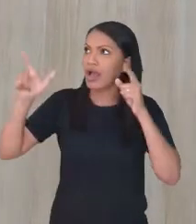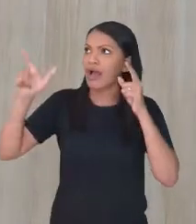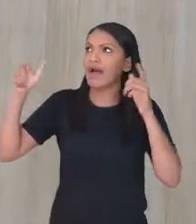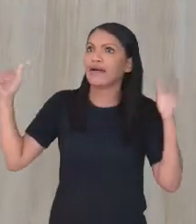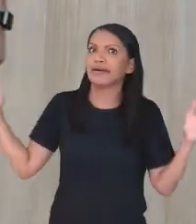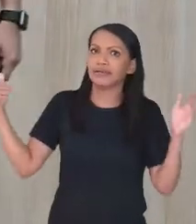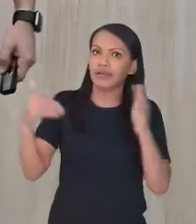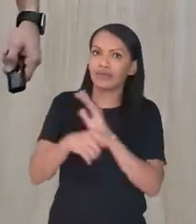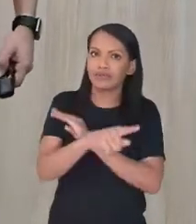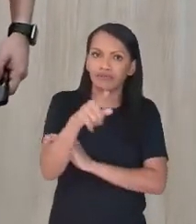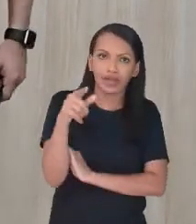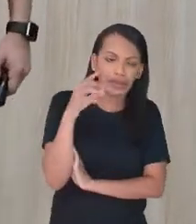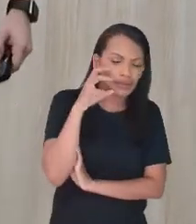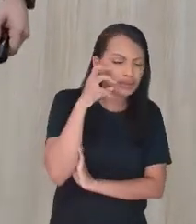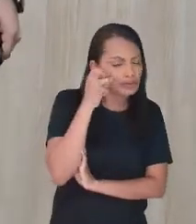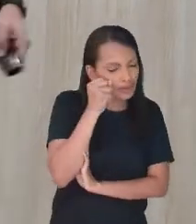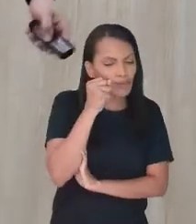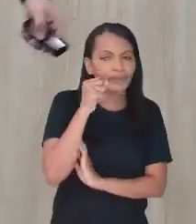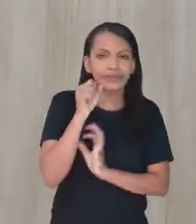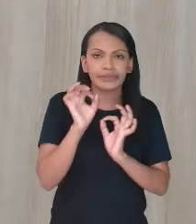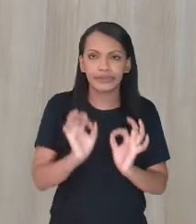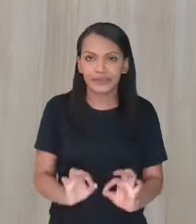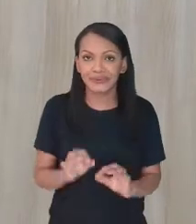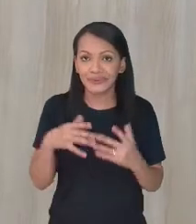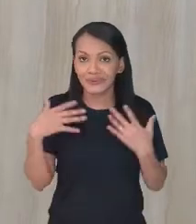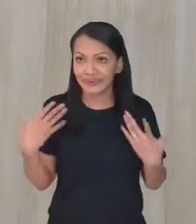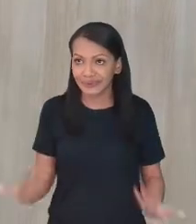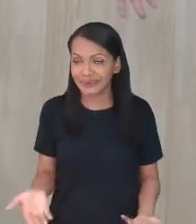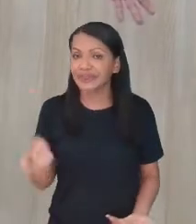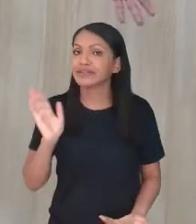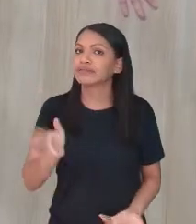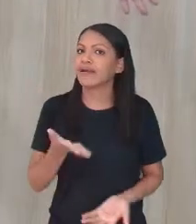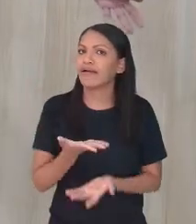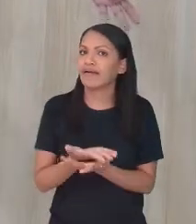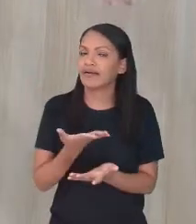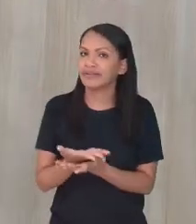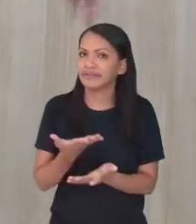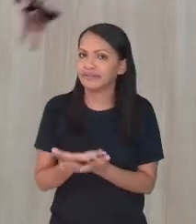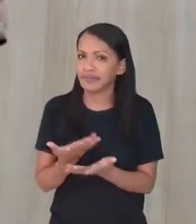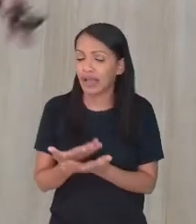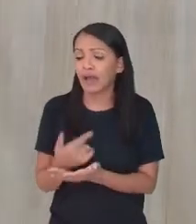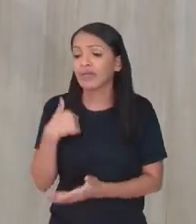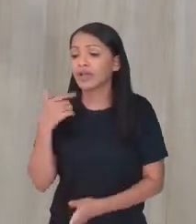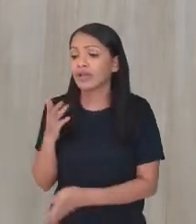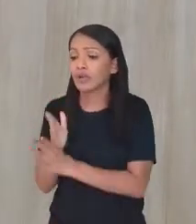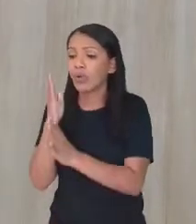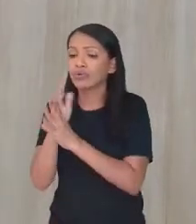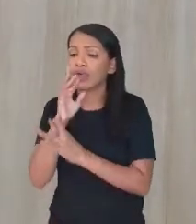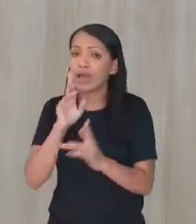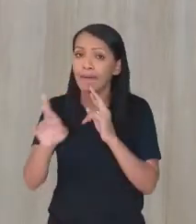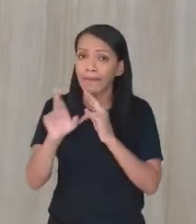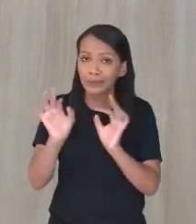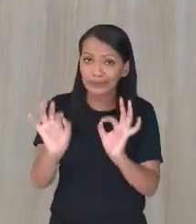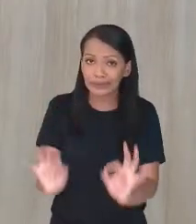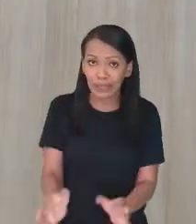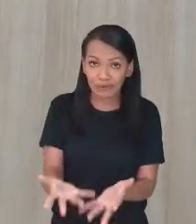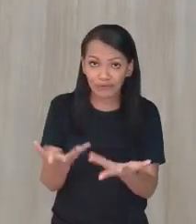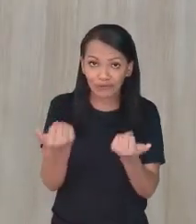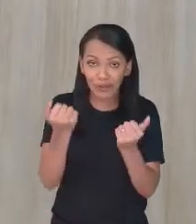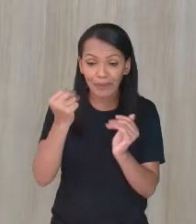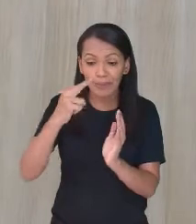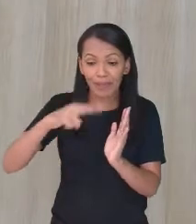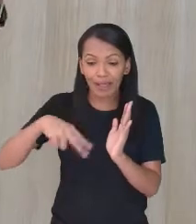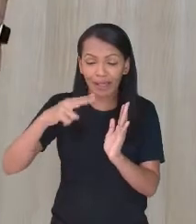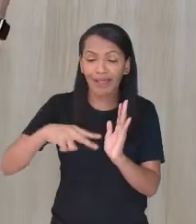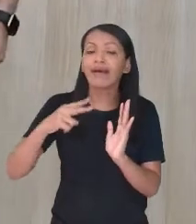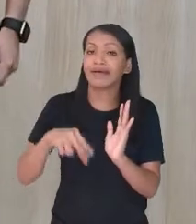vai dormir, beleza? Então, já que estamos numa aula de solução de problemas, vamos ler e